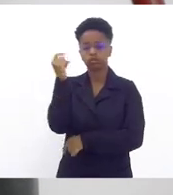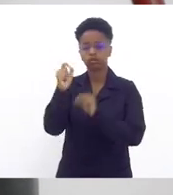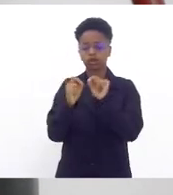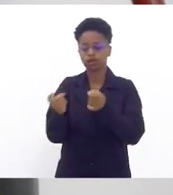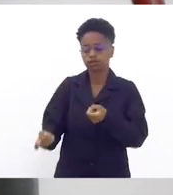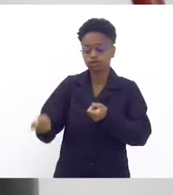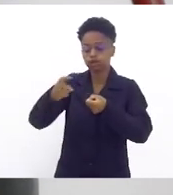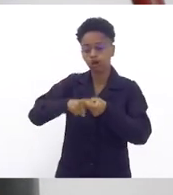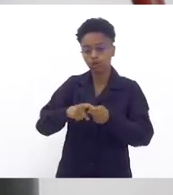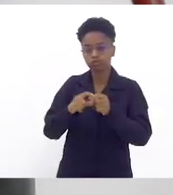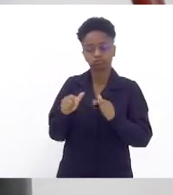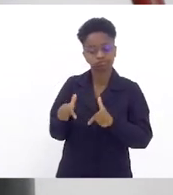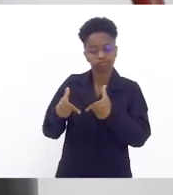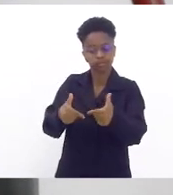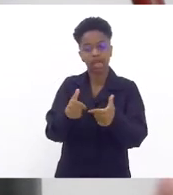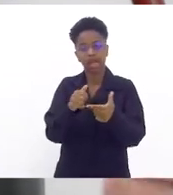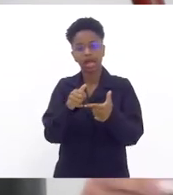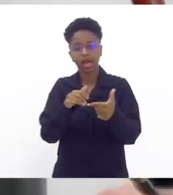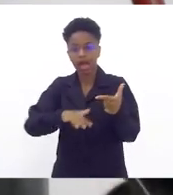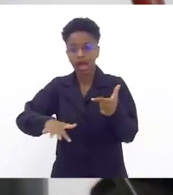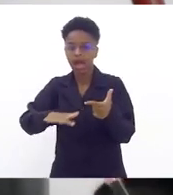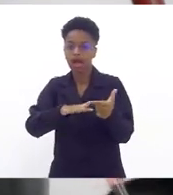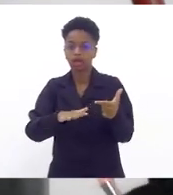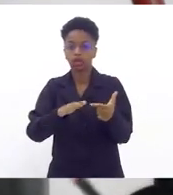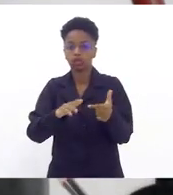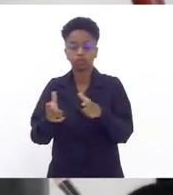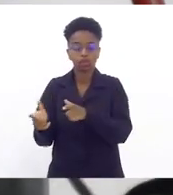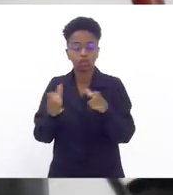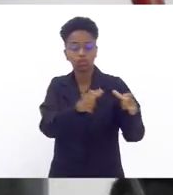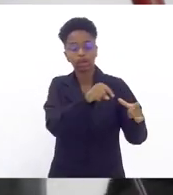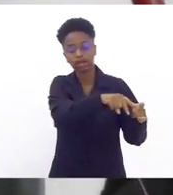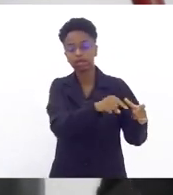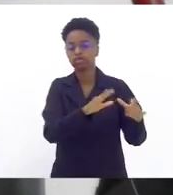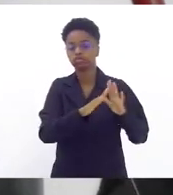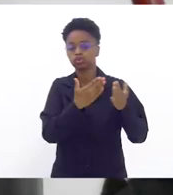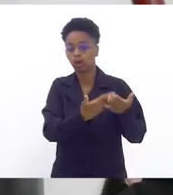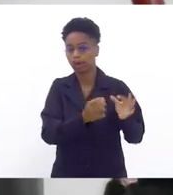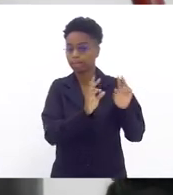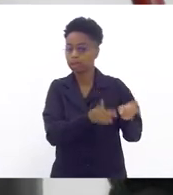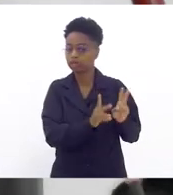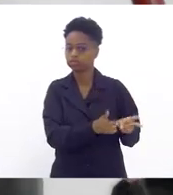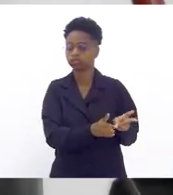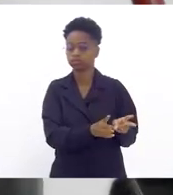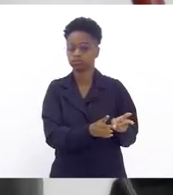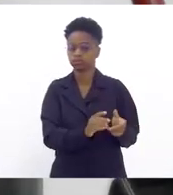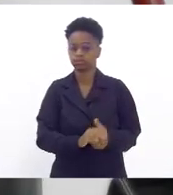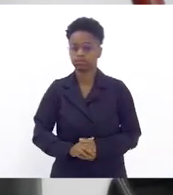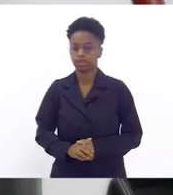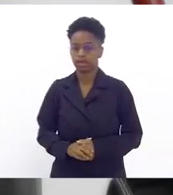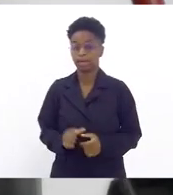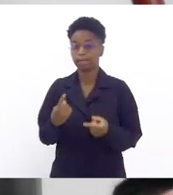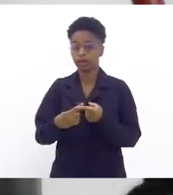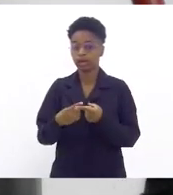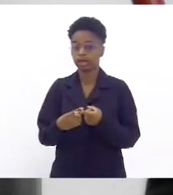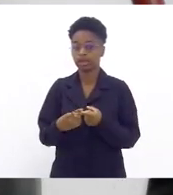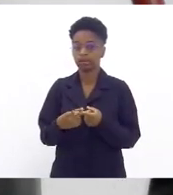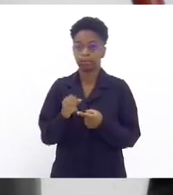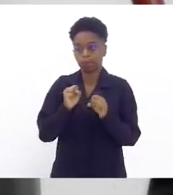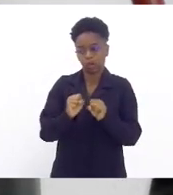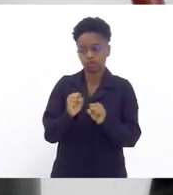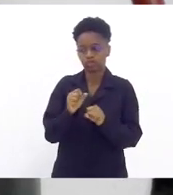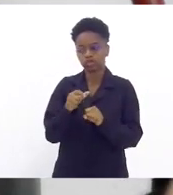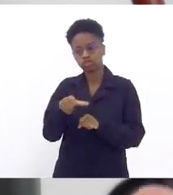das atividades para o espaço original é porque Seja lá que for o espaço que for escolhido